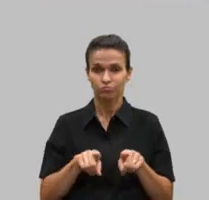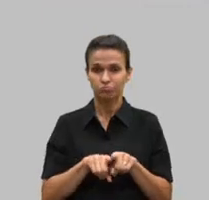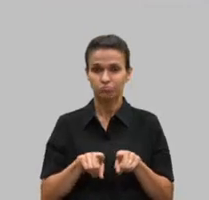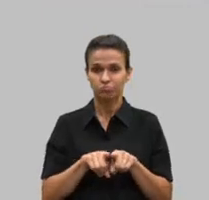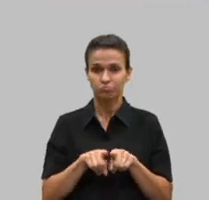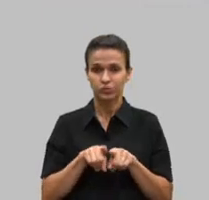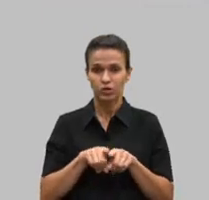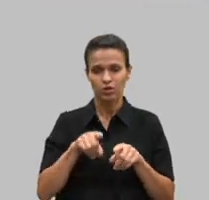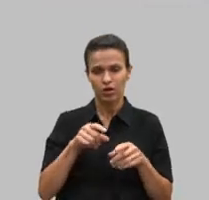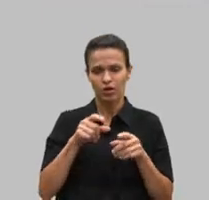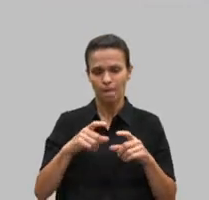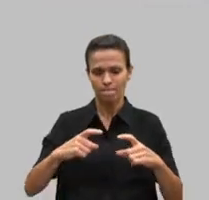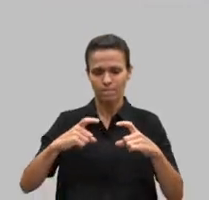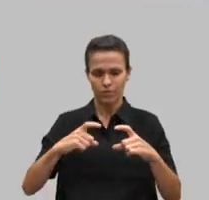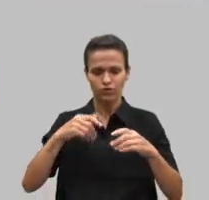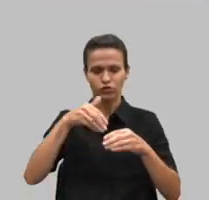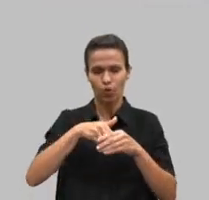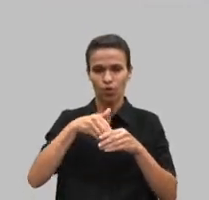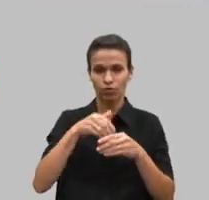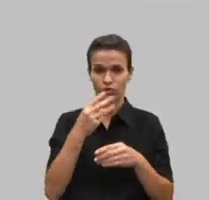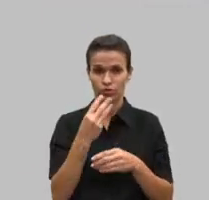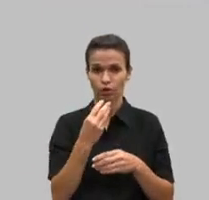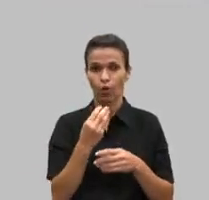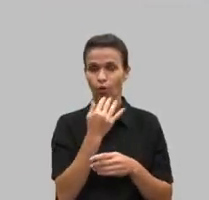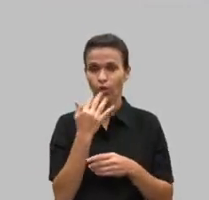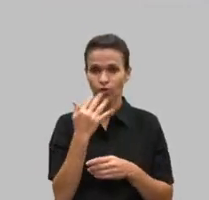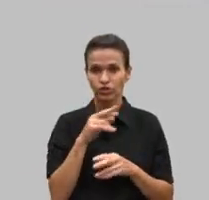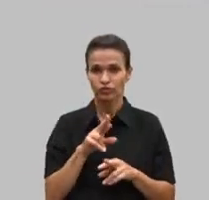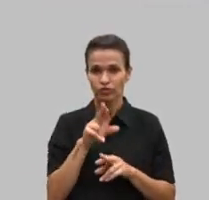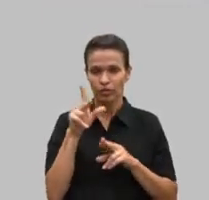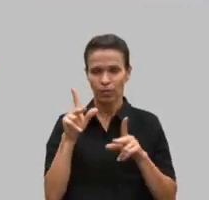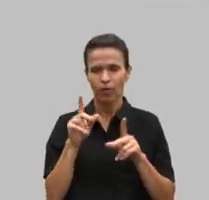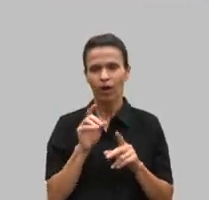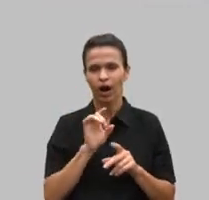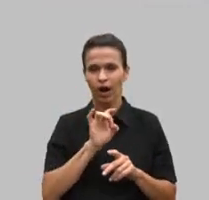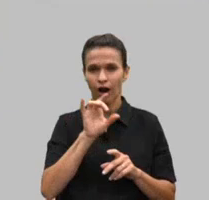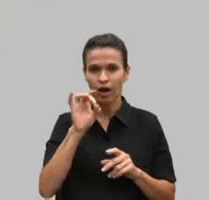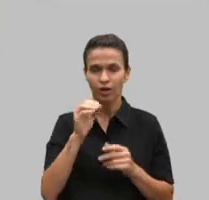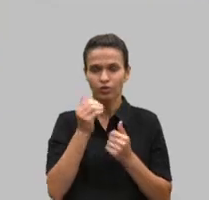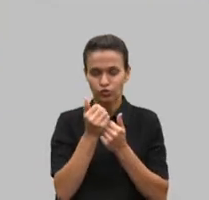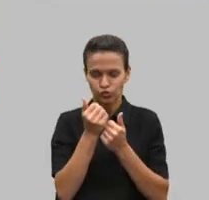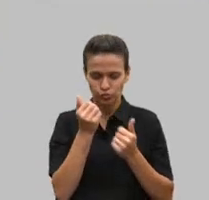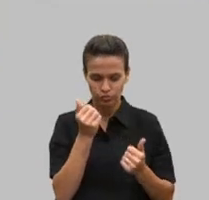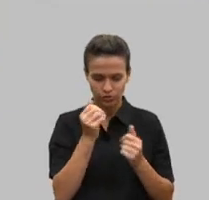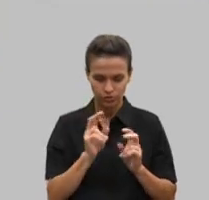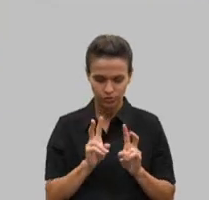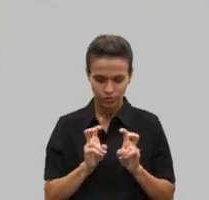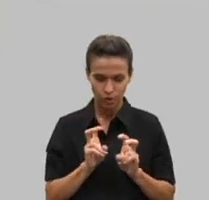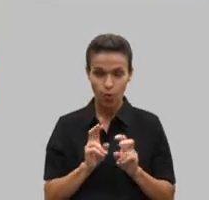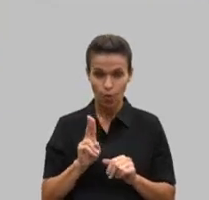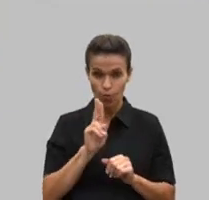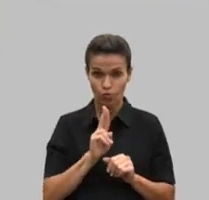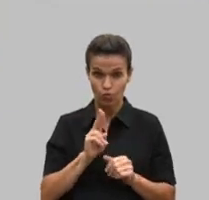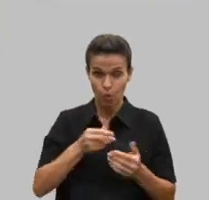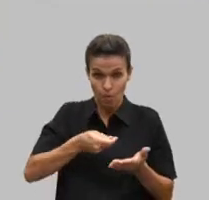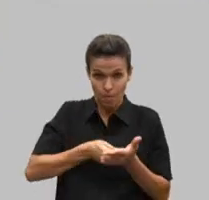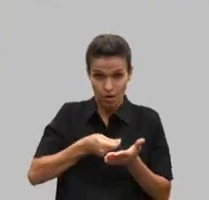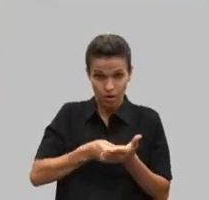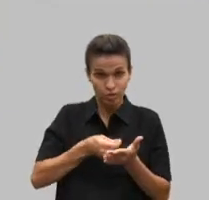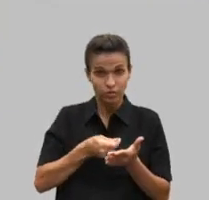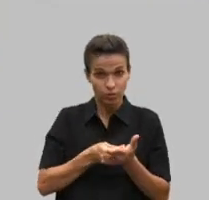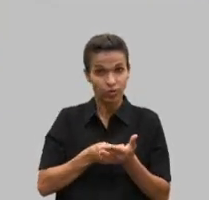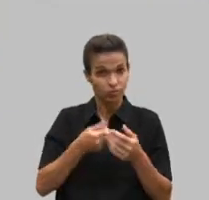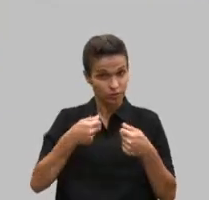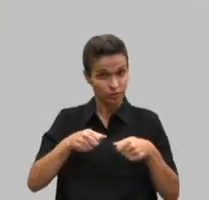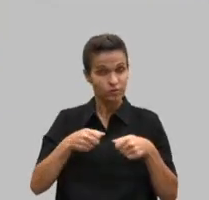receberão três cédulas de cores diferentes uma para cada subtema ela é de uso obrigatório no dia de hoje e não será